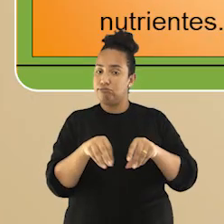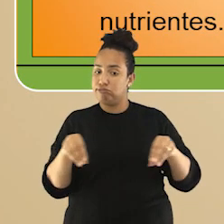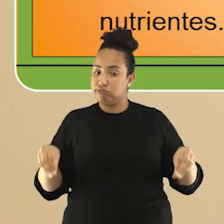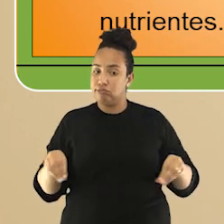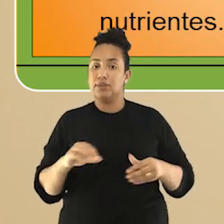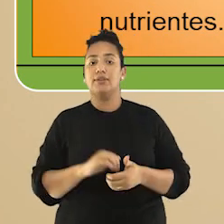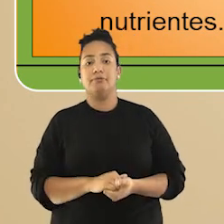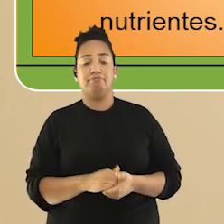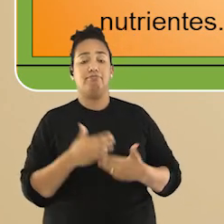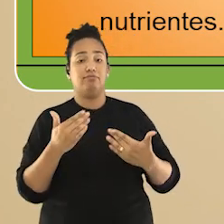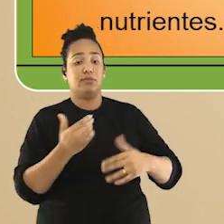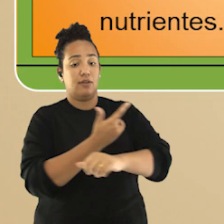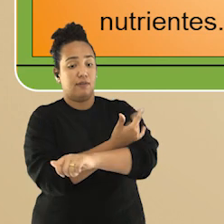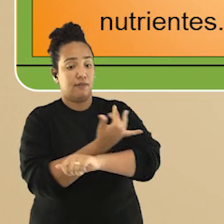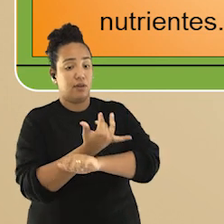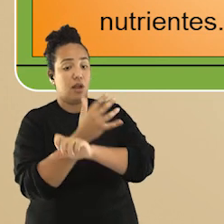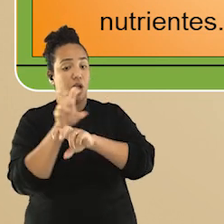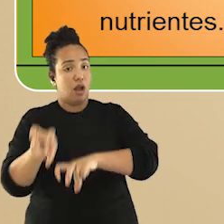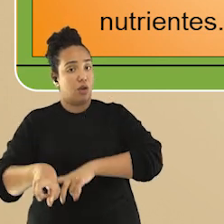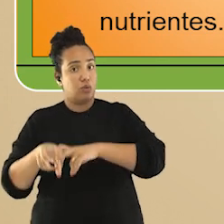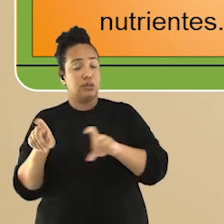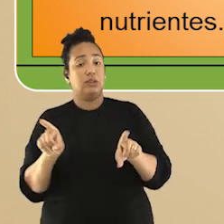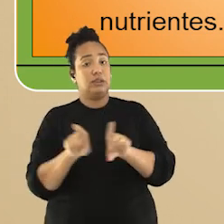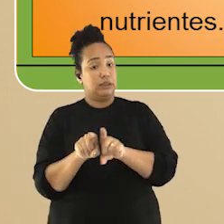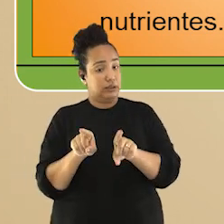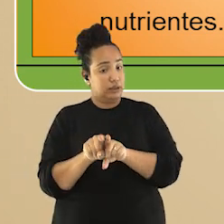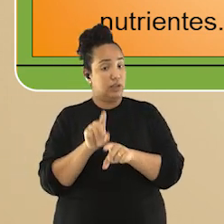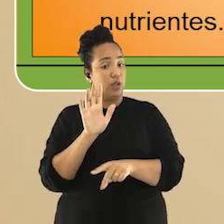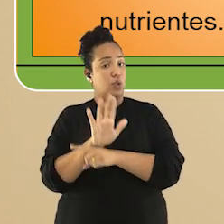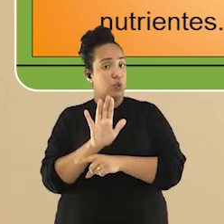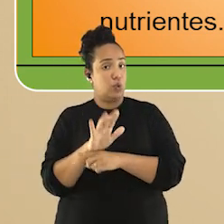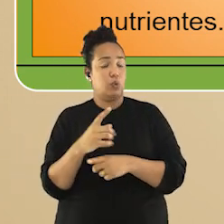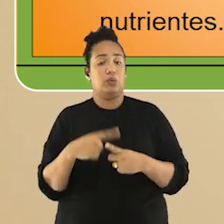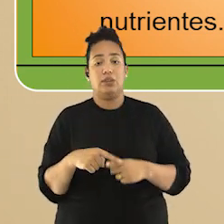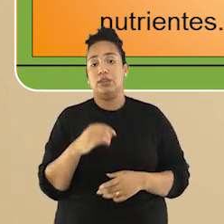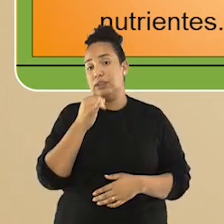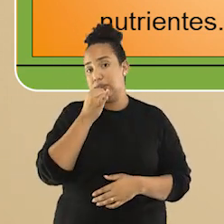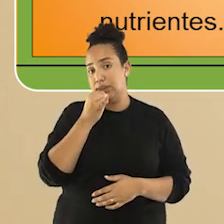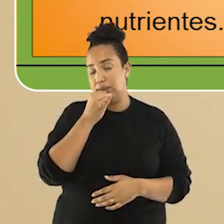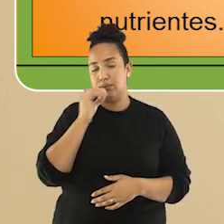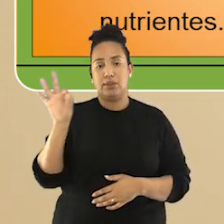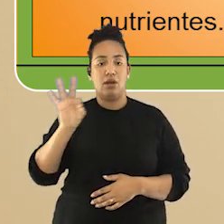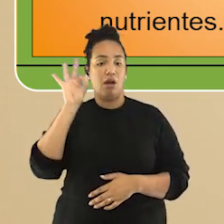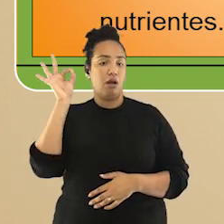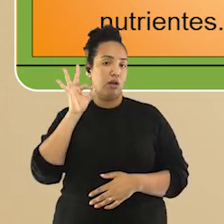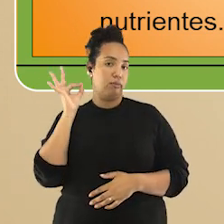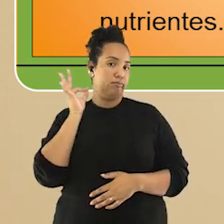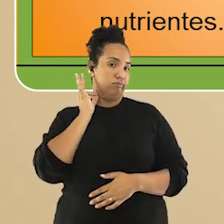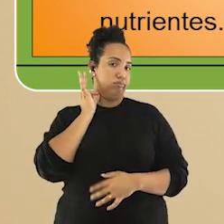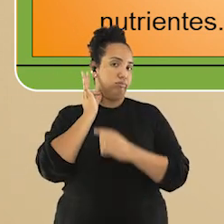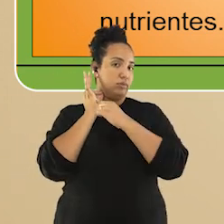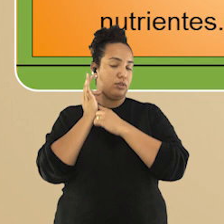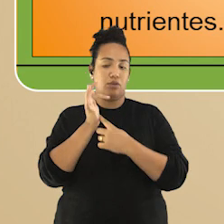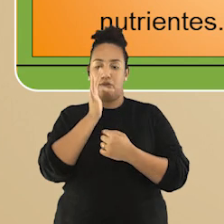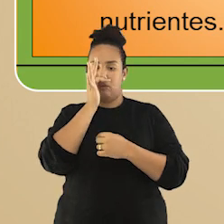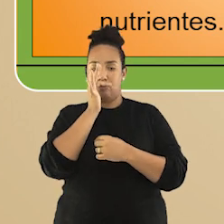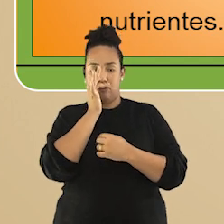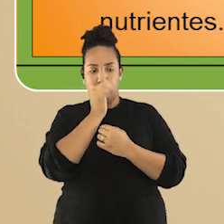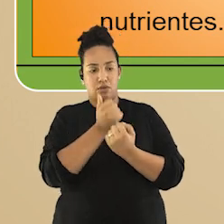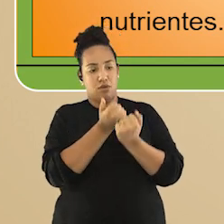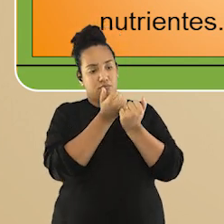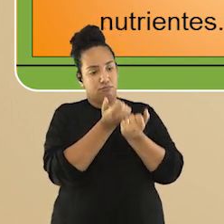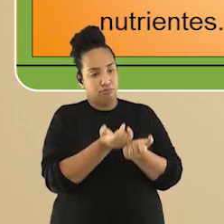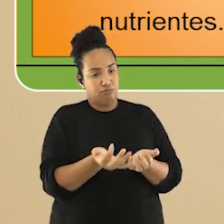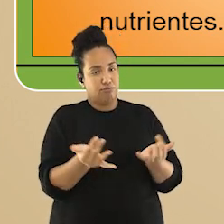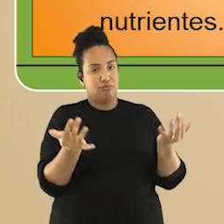A vegetação e a agricultura também são ajudadas, pois insetos como as abelhas fazem sua polinização, voando de flor em flor, ou